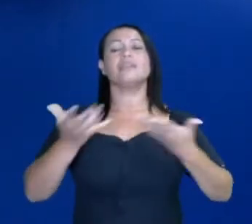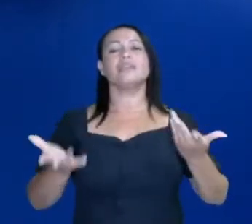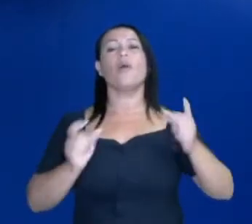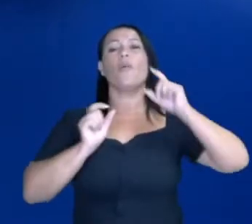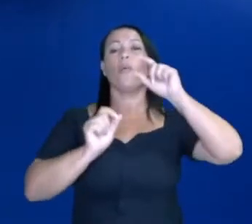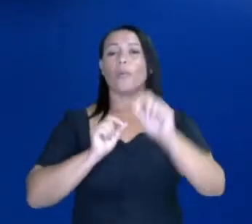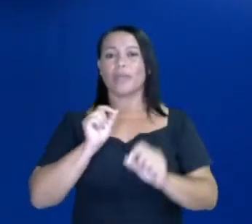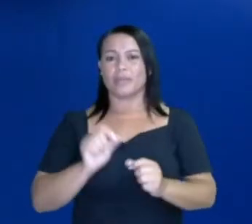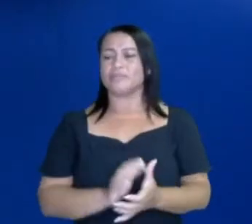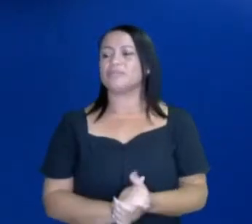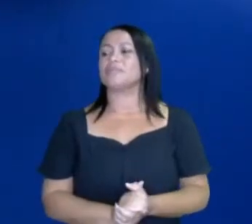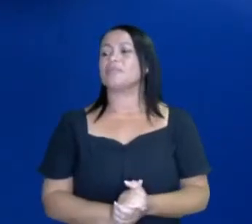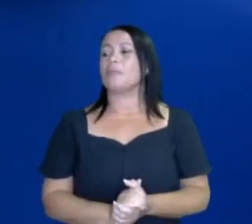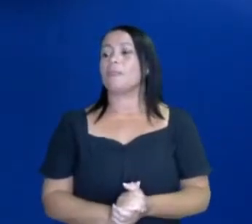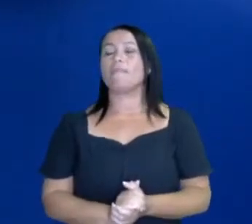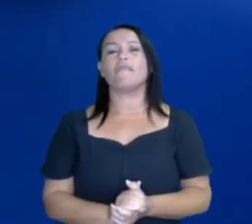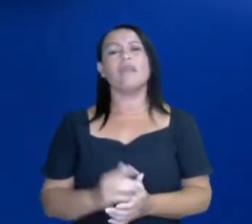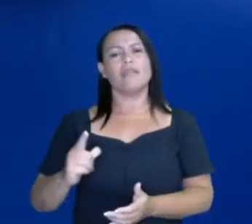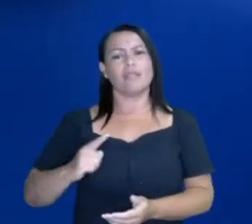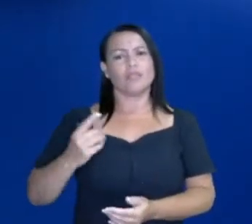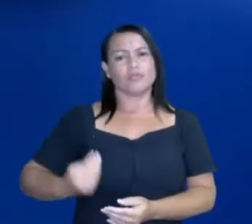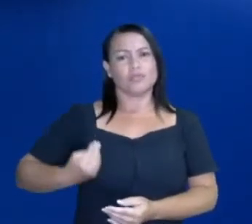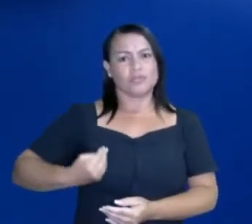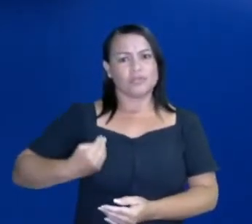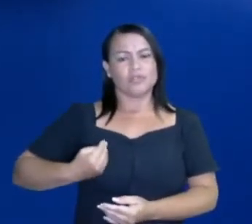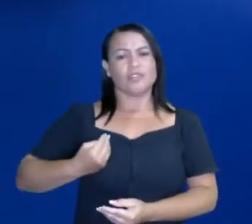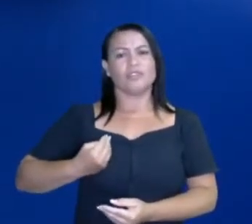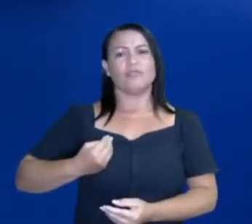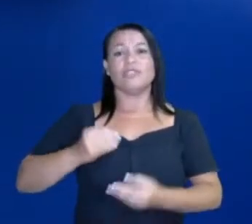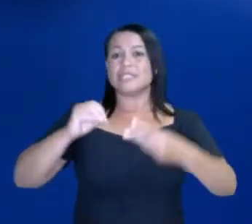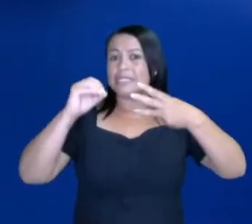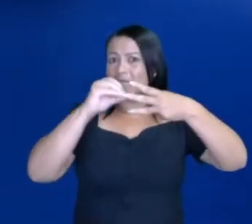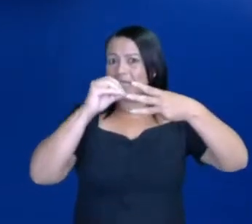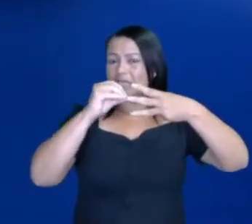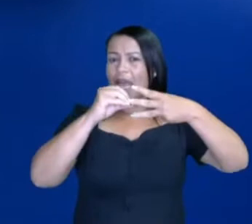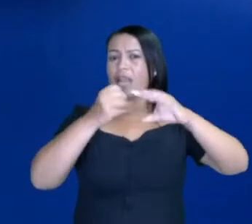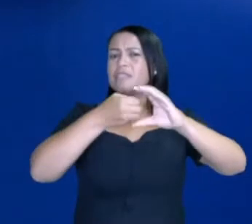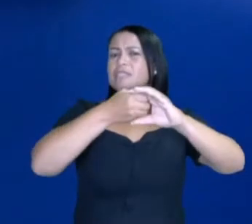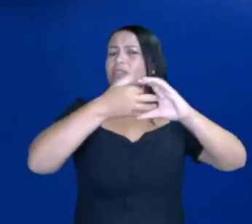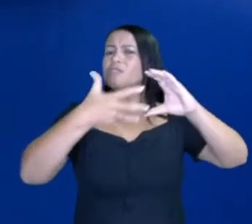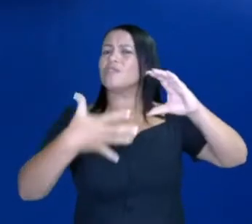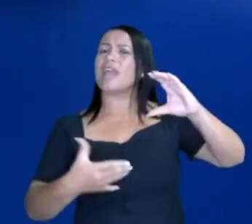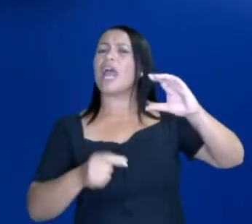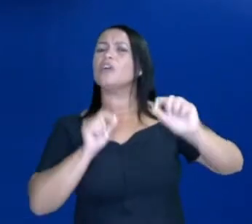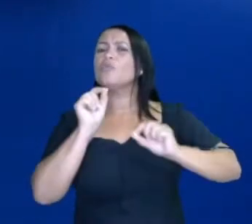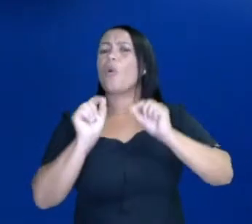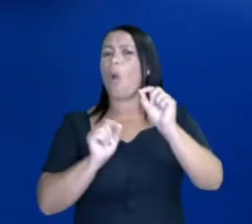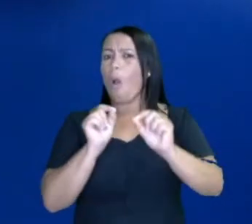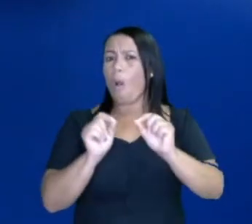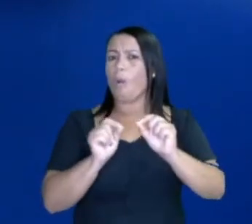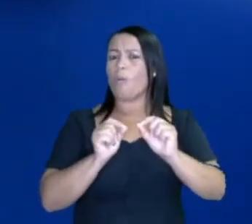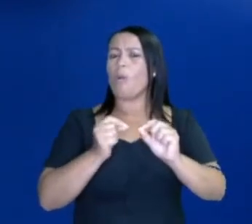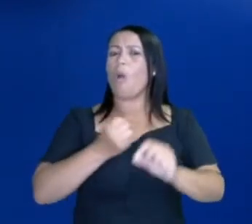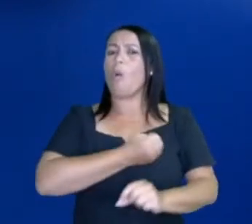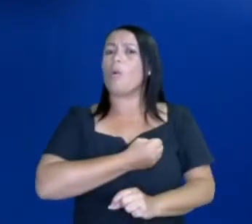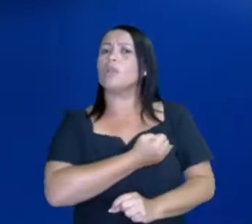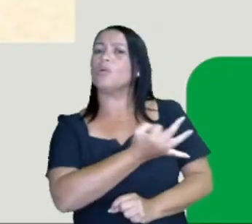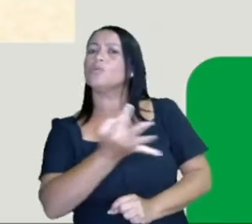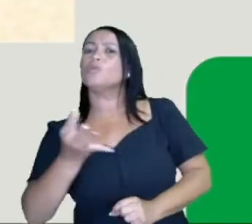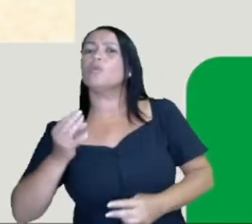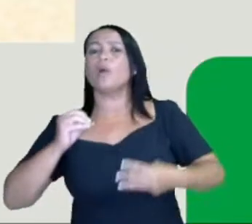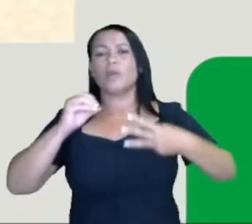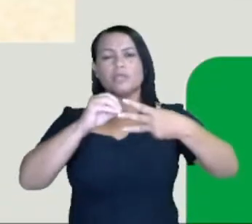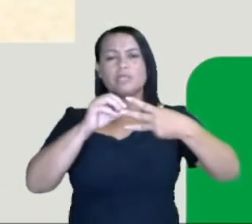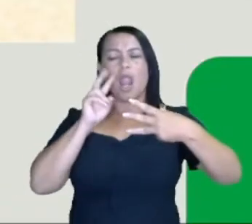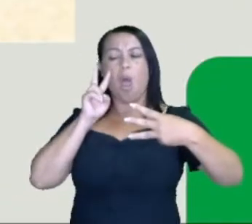então, nos seres vivos, as células são classificadas, os seres vivos são classificados quanto ao número de células.